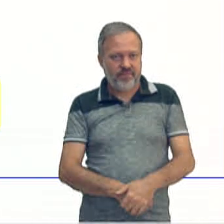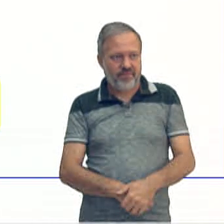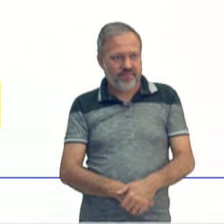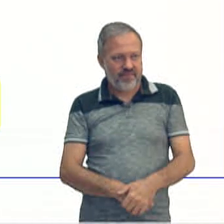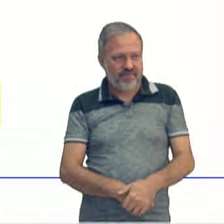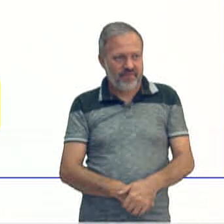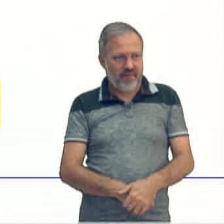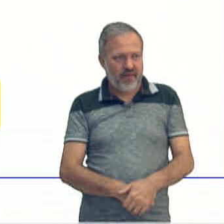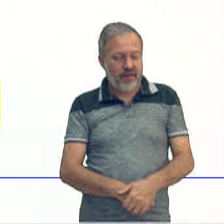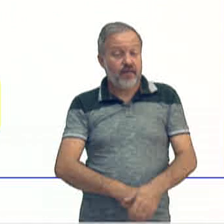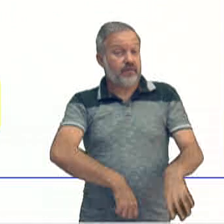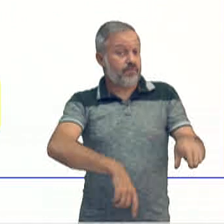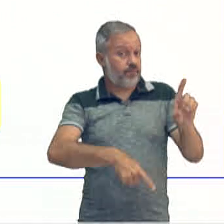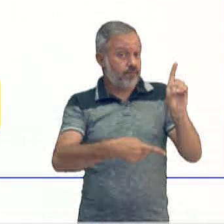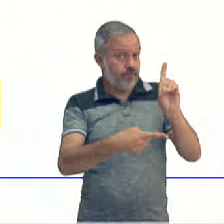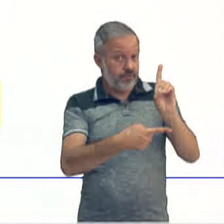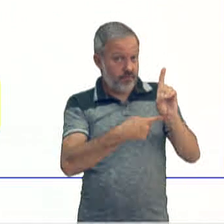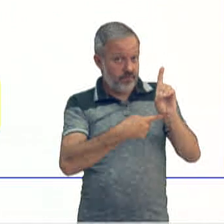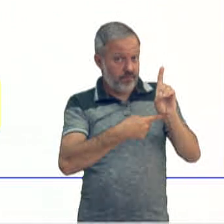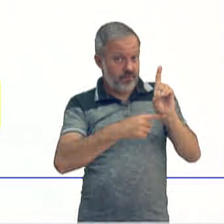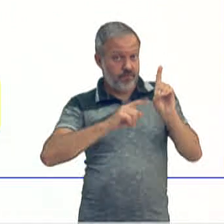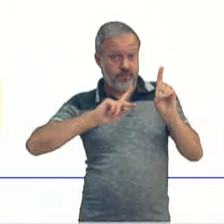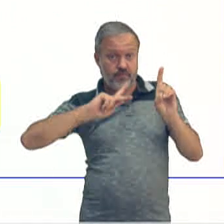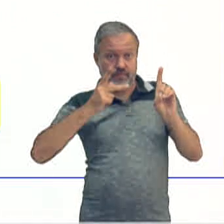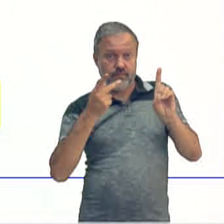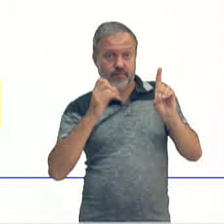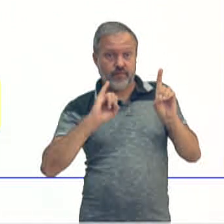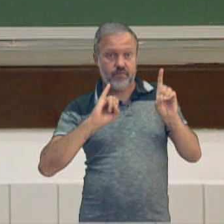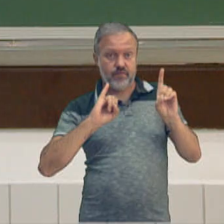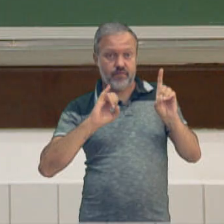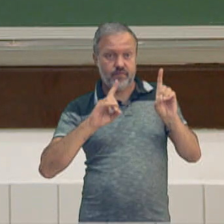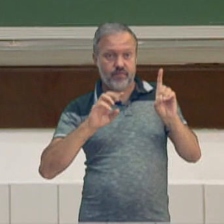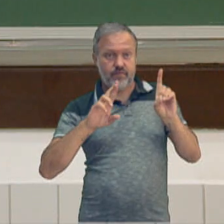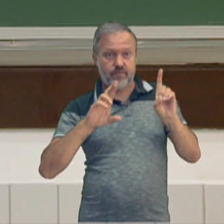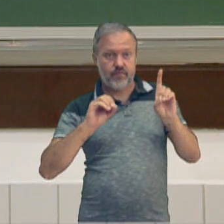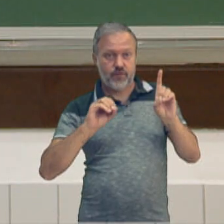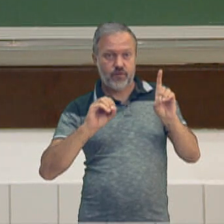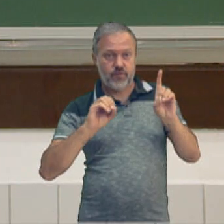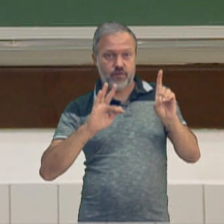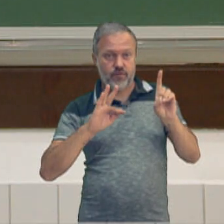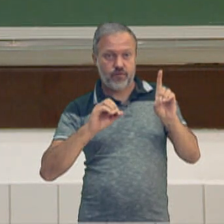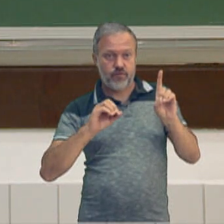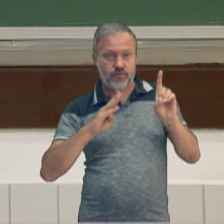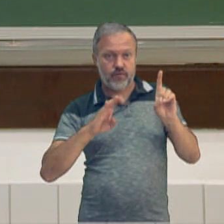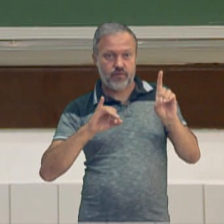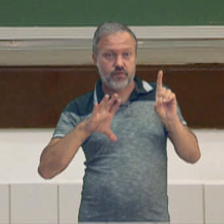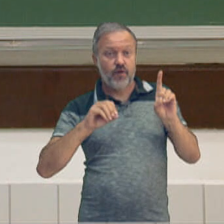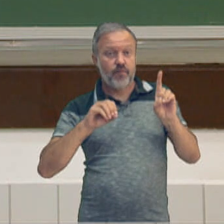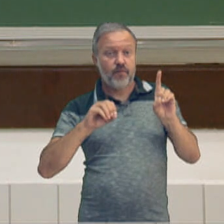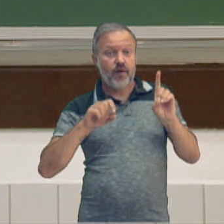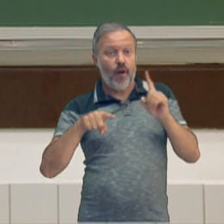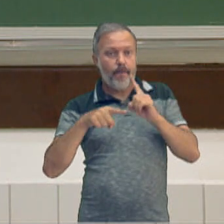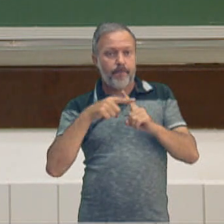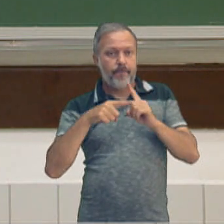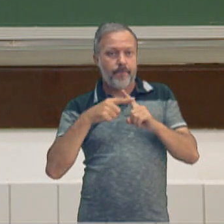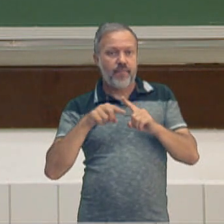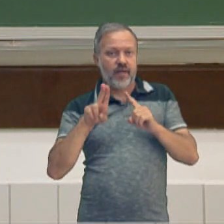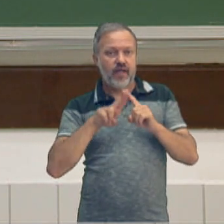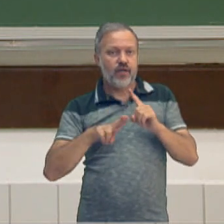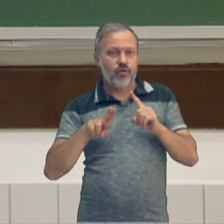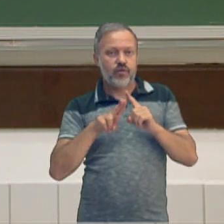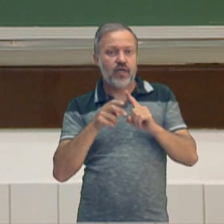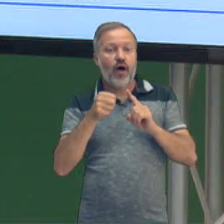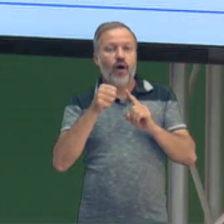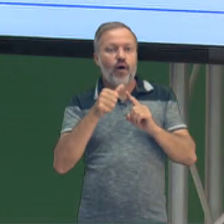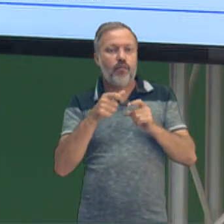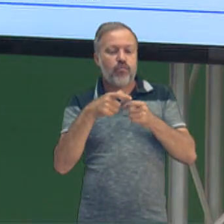E o fato deles serem hidrofóbicos faz com que eles ocupem menos espaço para ser armazenado, porque não vai água junto. No